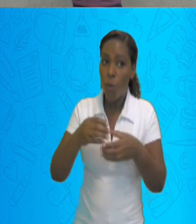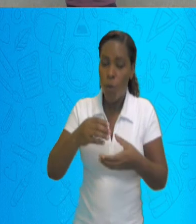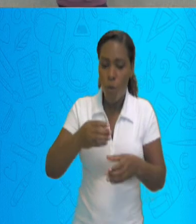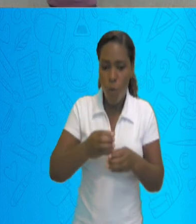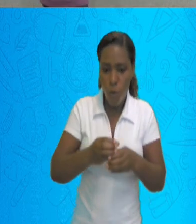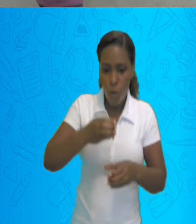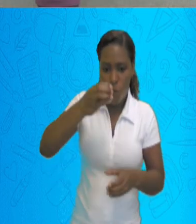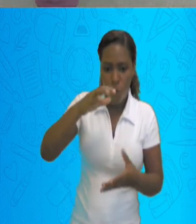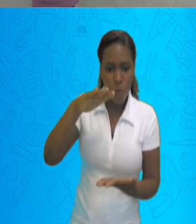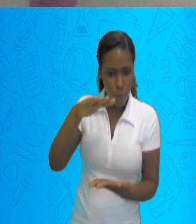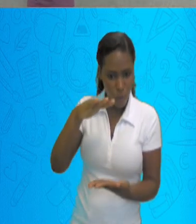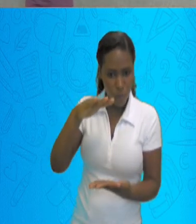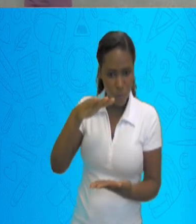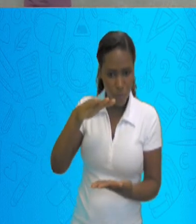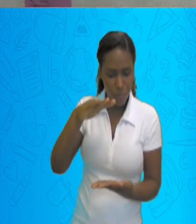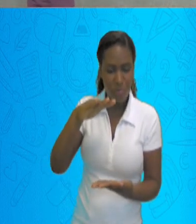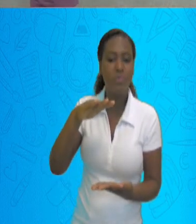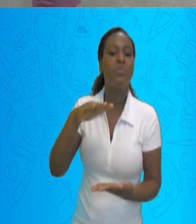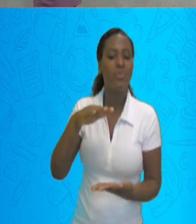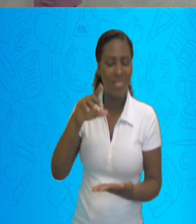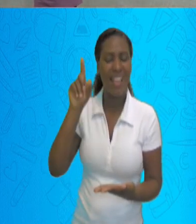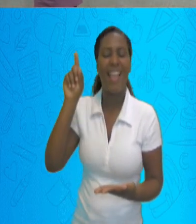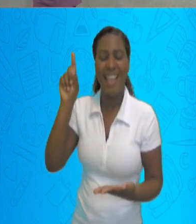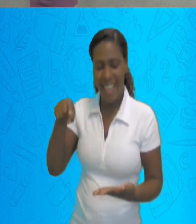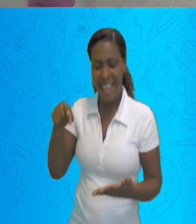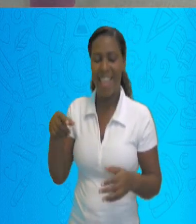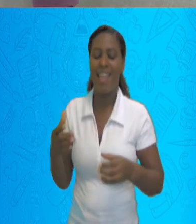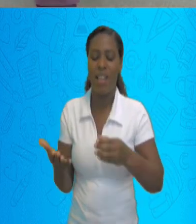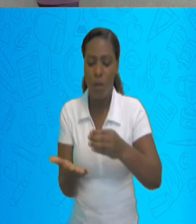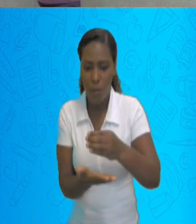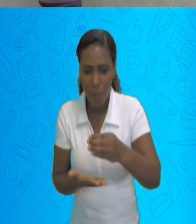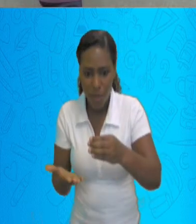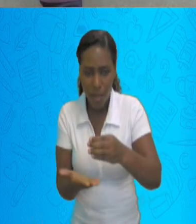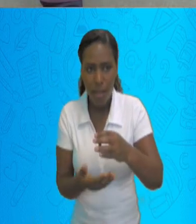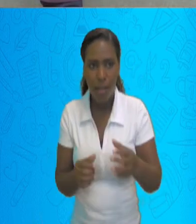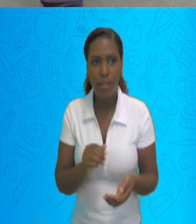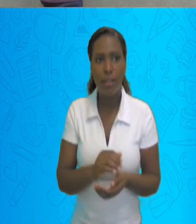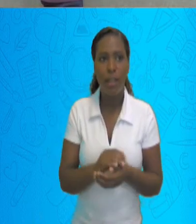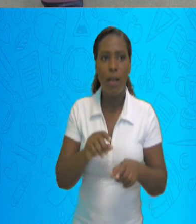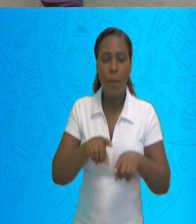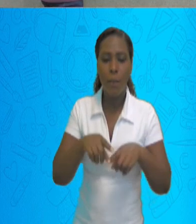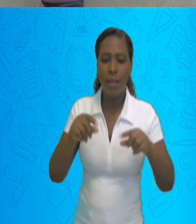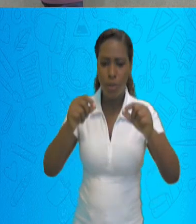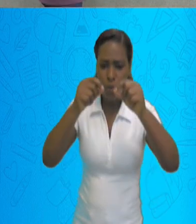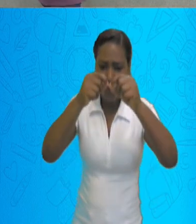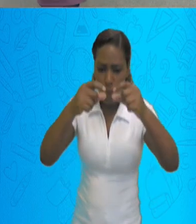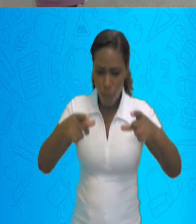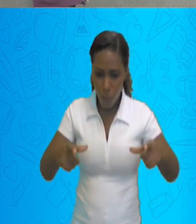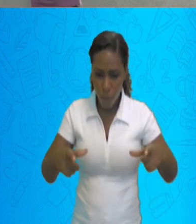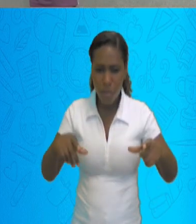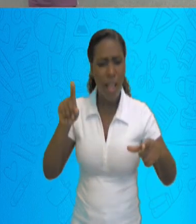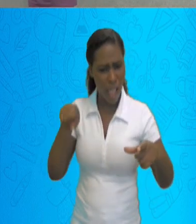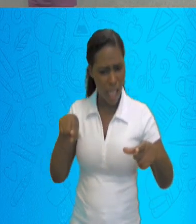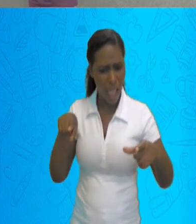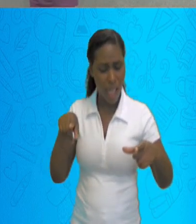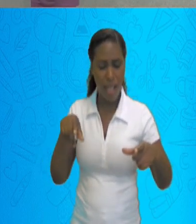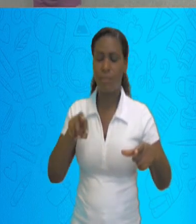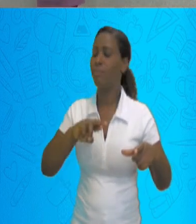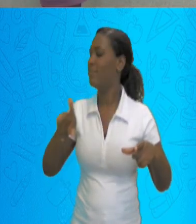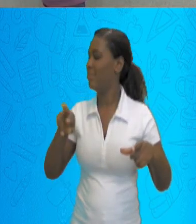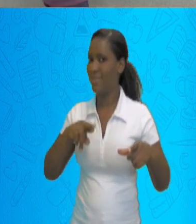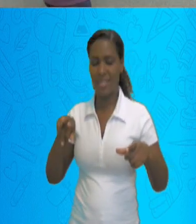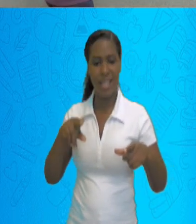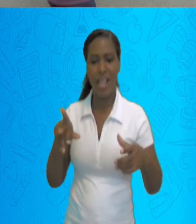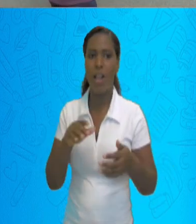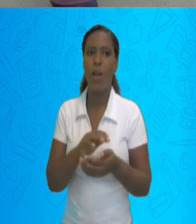base plana. O cone é? Não. Ele tem uma base circular. O cilindro também